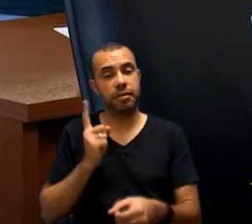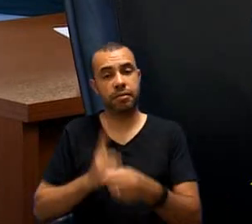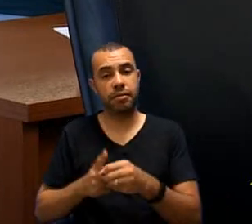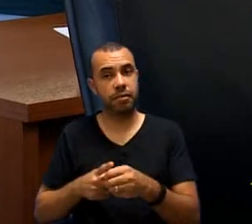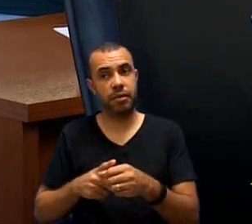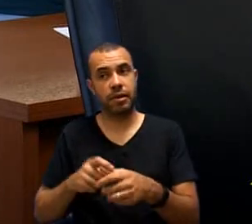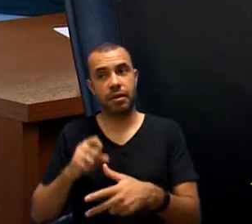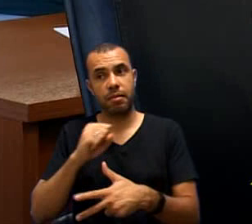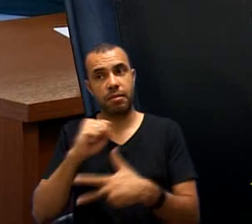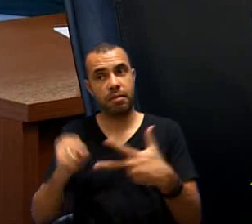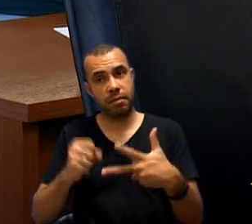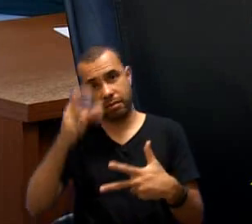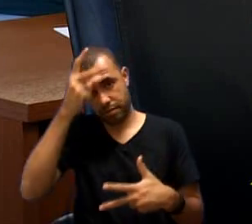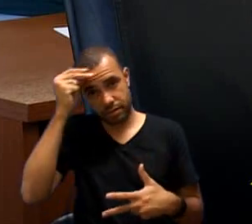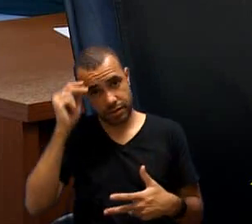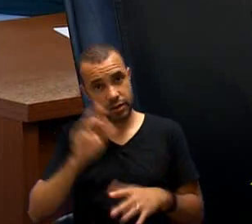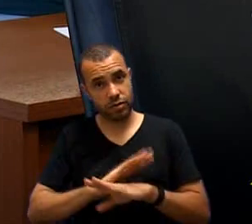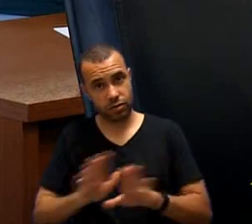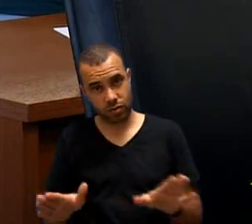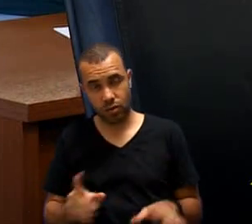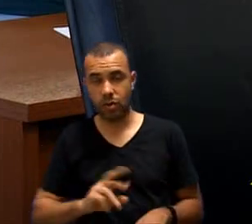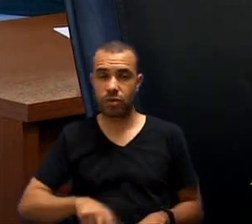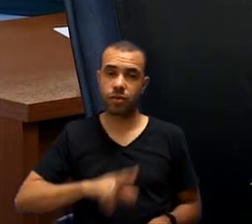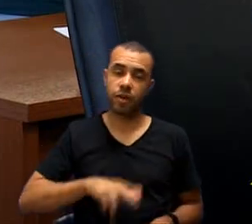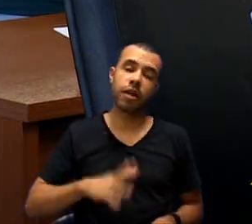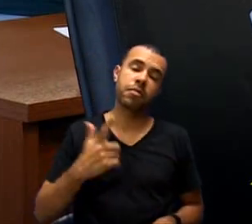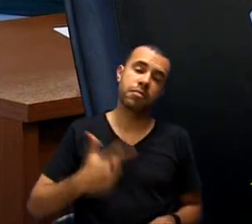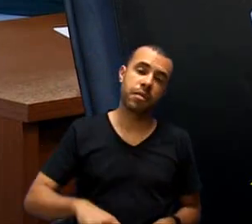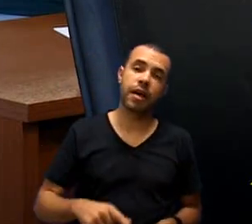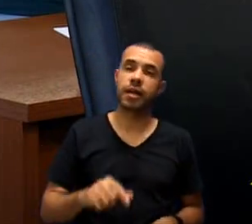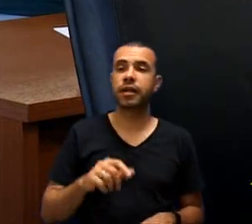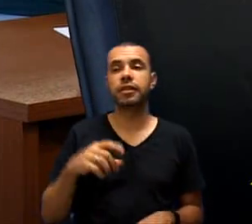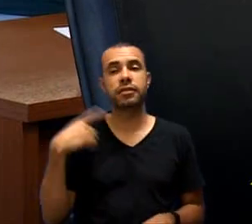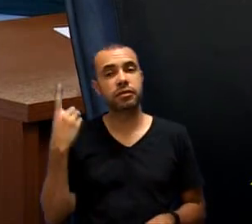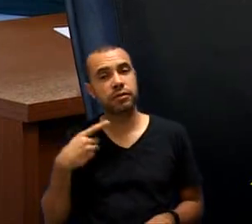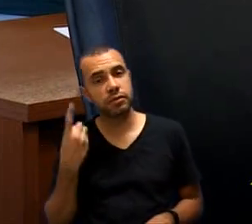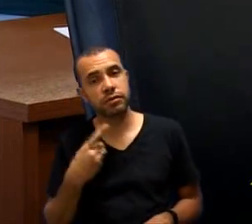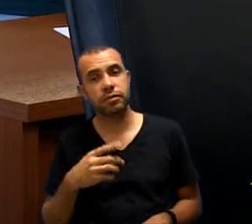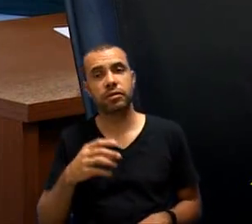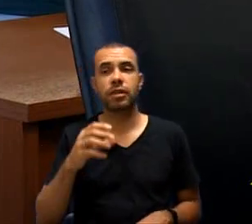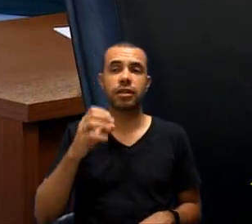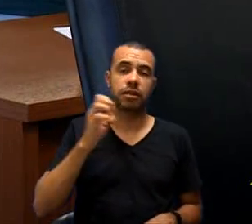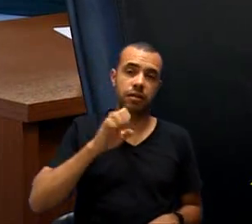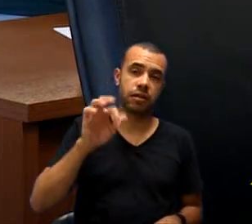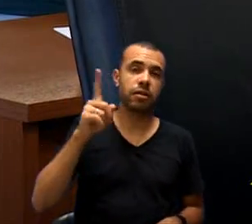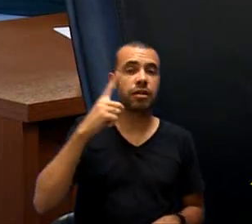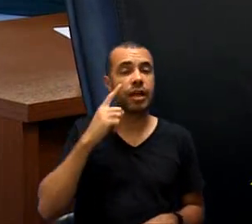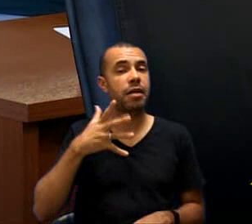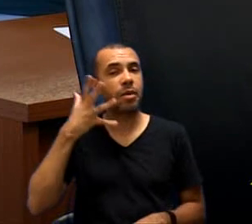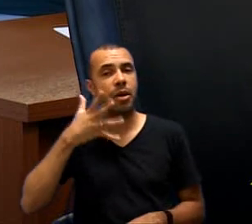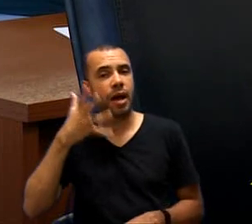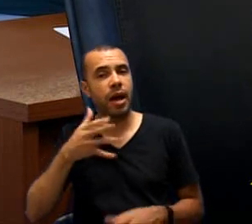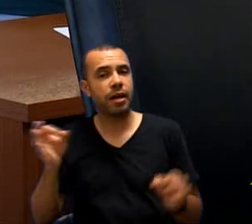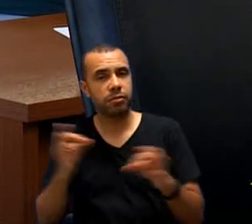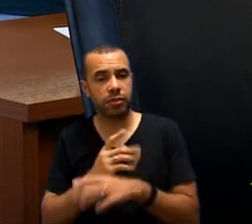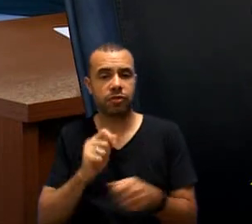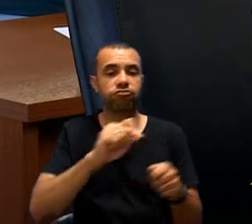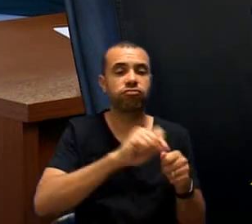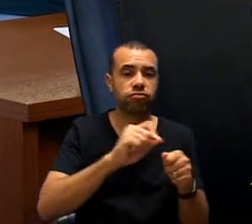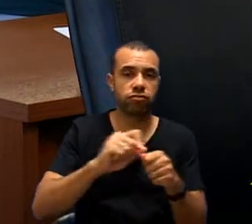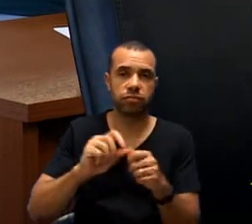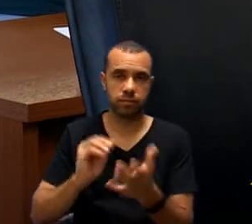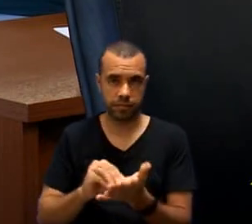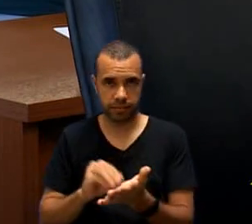de uma vontade política em nível regional, inclusive dos nossos deputados, né? Das coisas saírem do discurso e irem para a prática. Mas vamos para aquilo que é